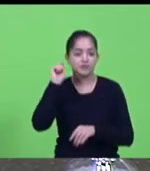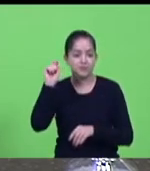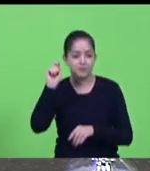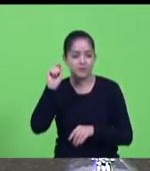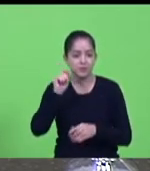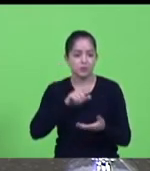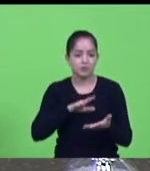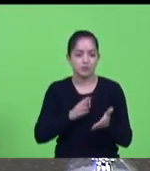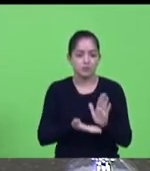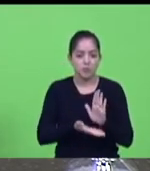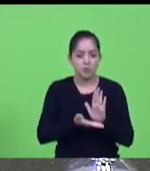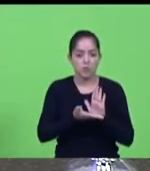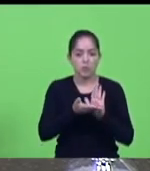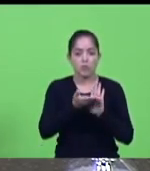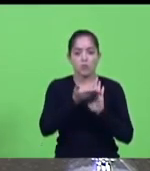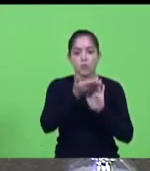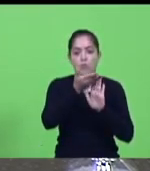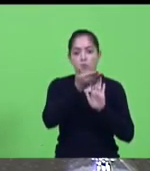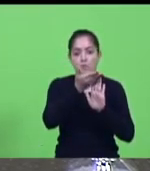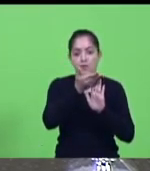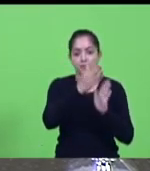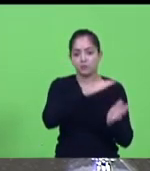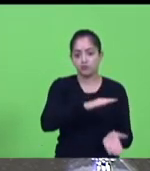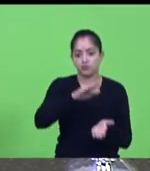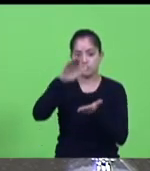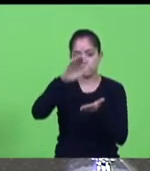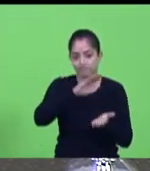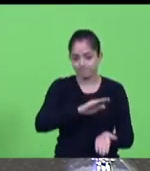um aumento em nossas exportações de